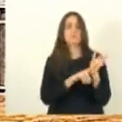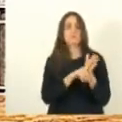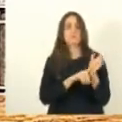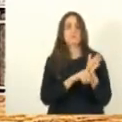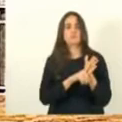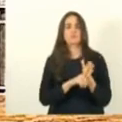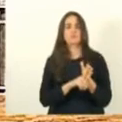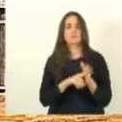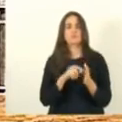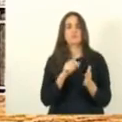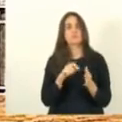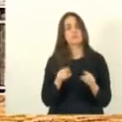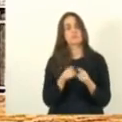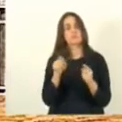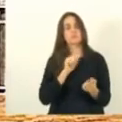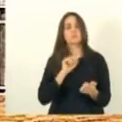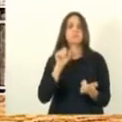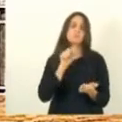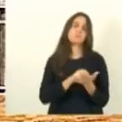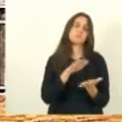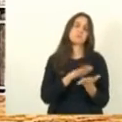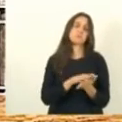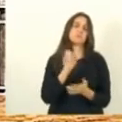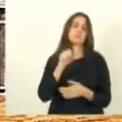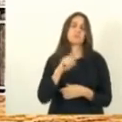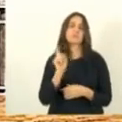e a penalidade.